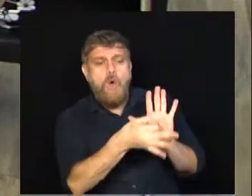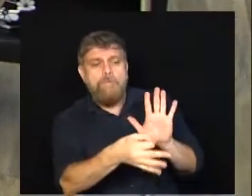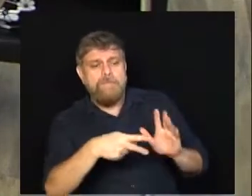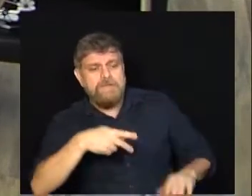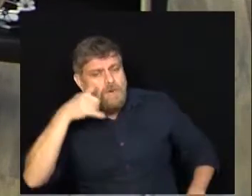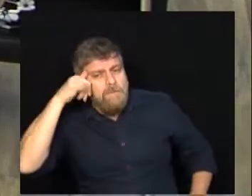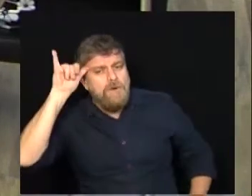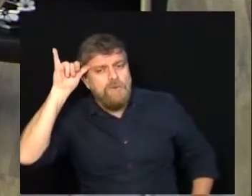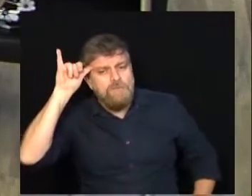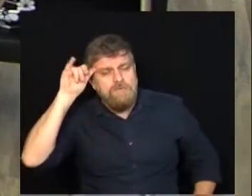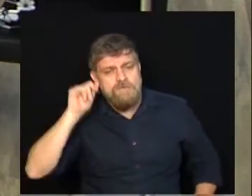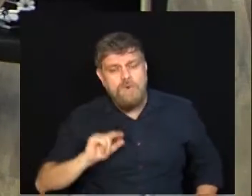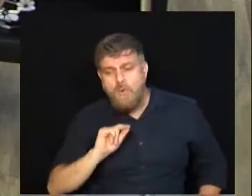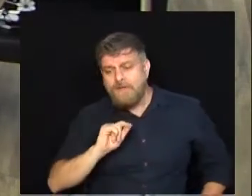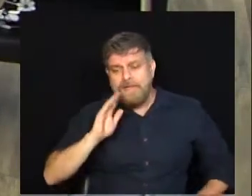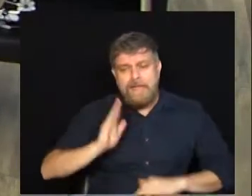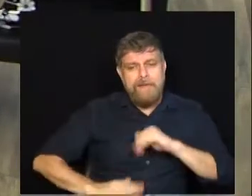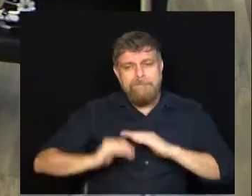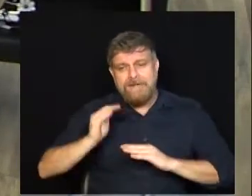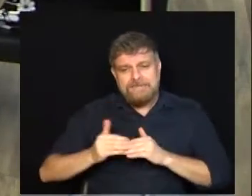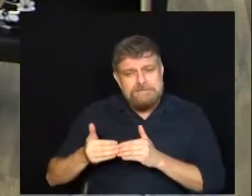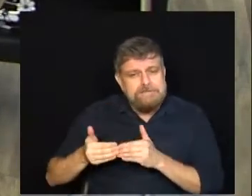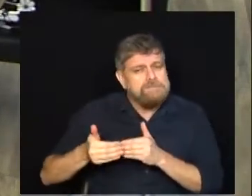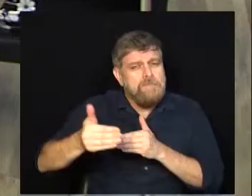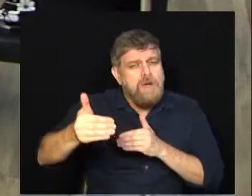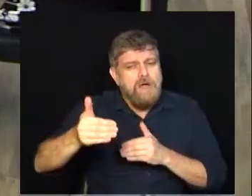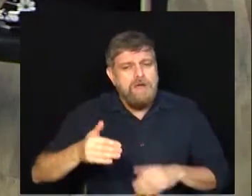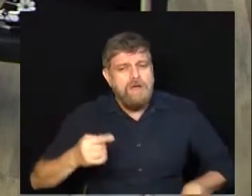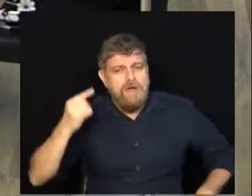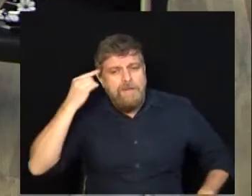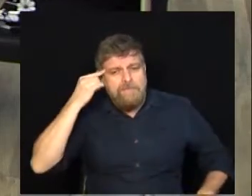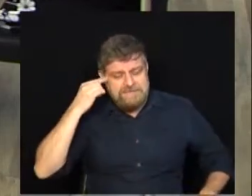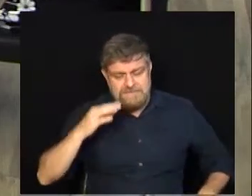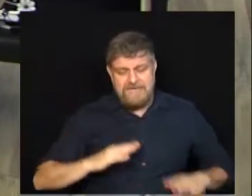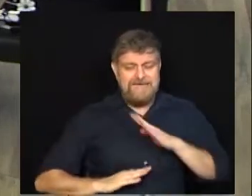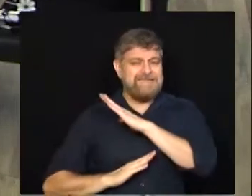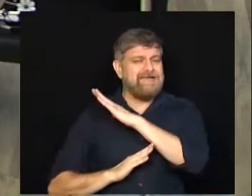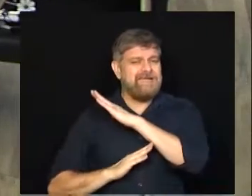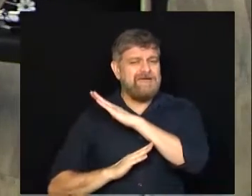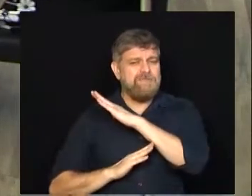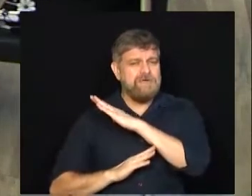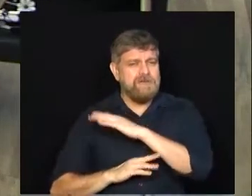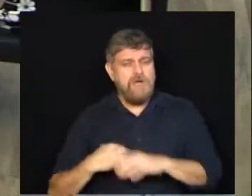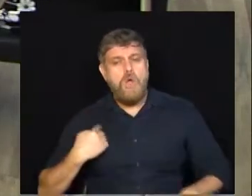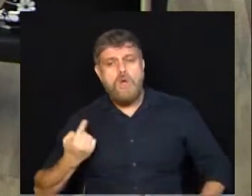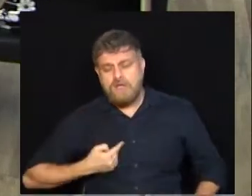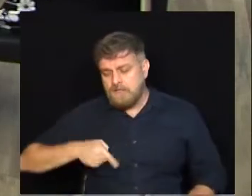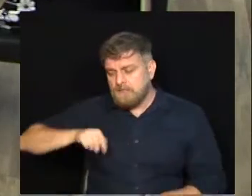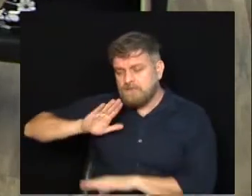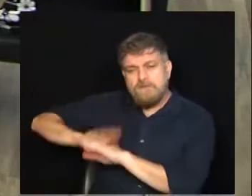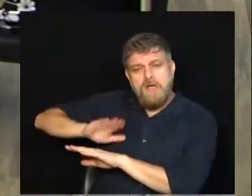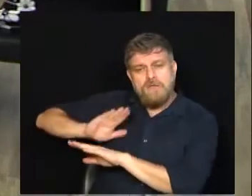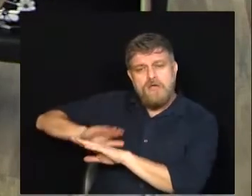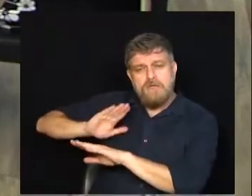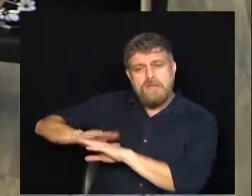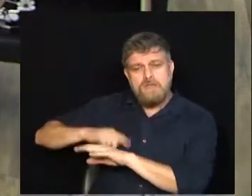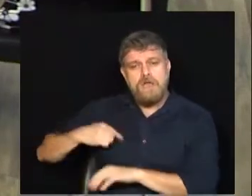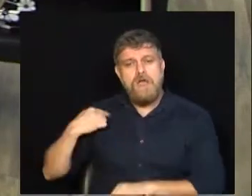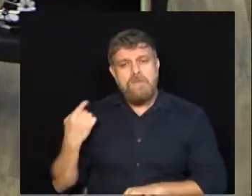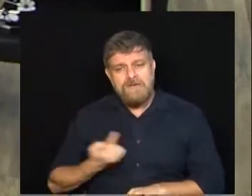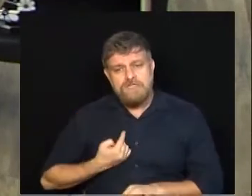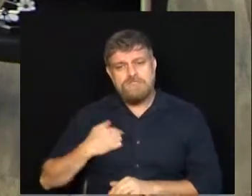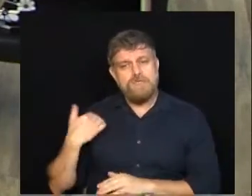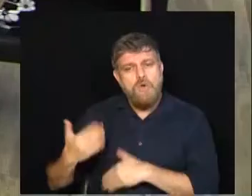os próximos passos? Vamos falar aqui no cenário da Câmara de Campinas para que a gente possa, então, começar a evoluir nesse